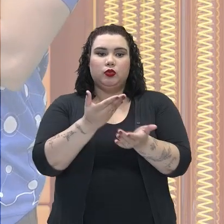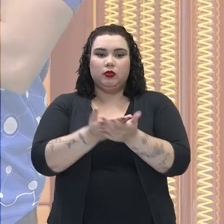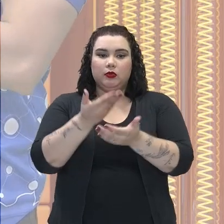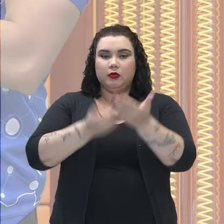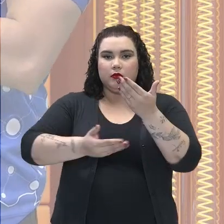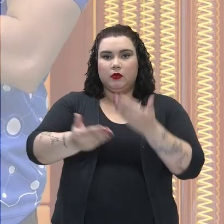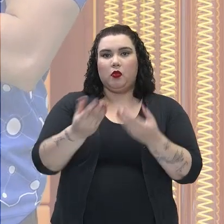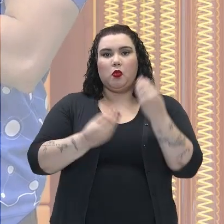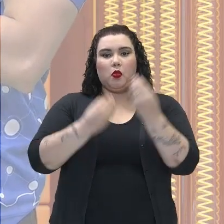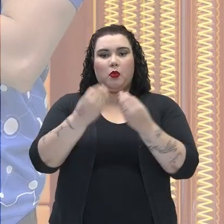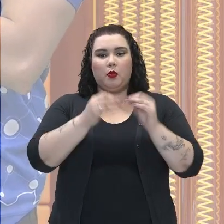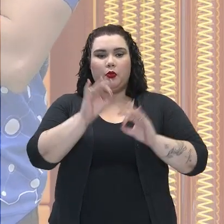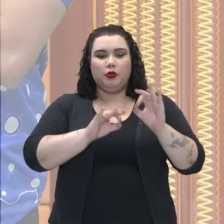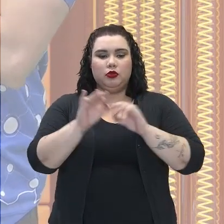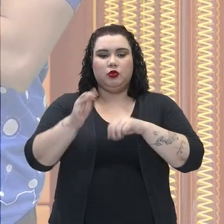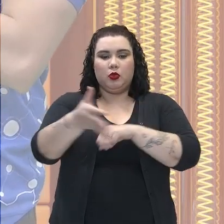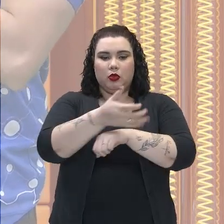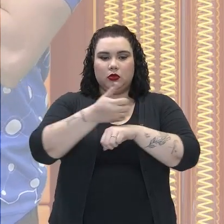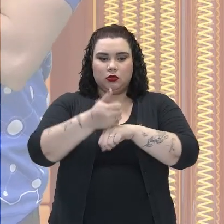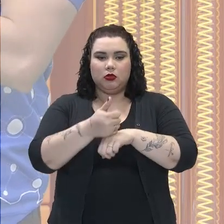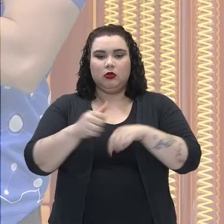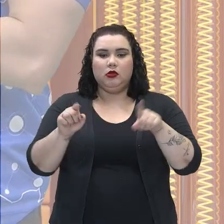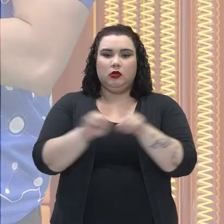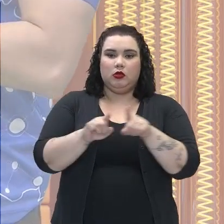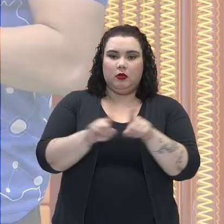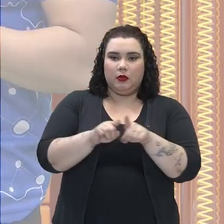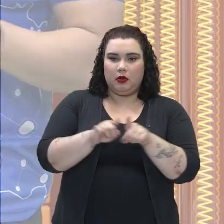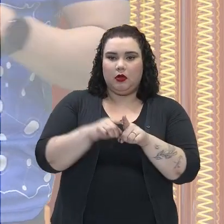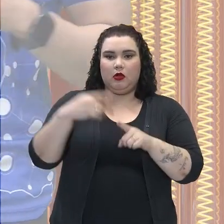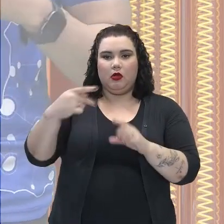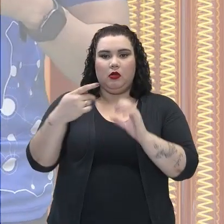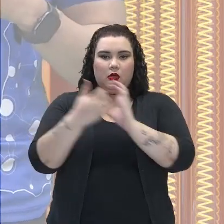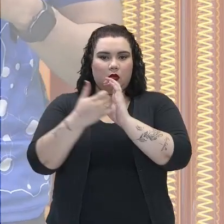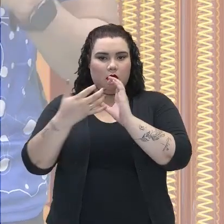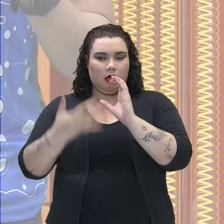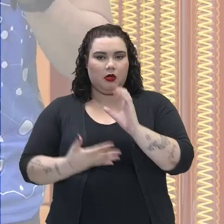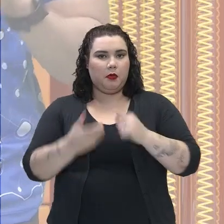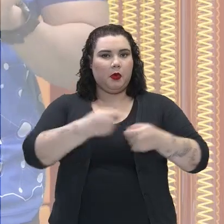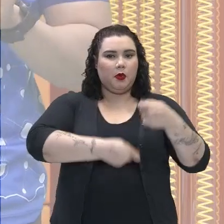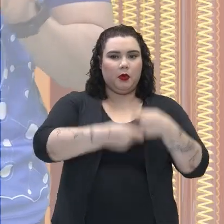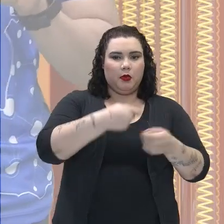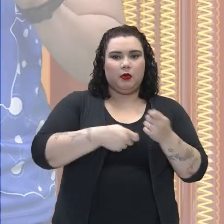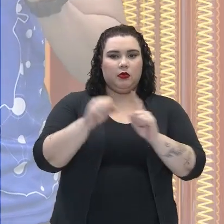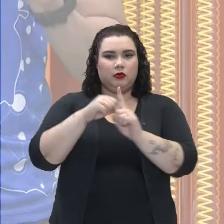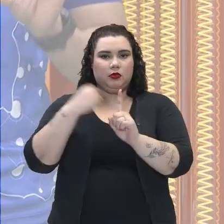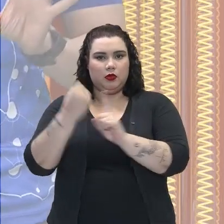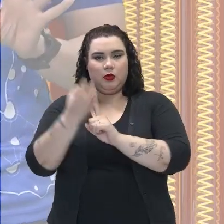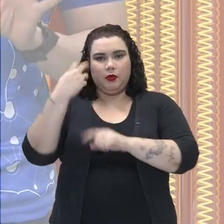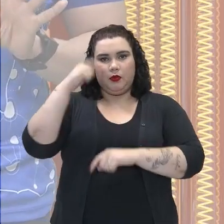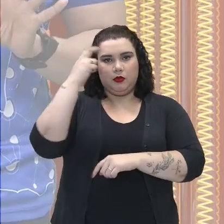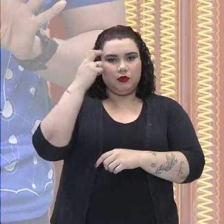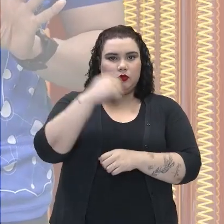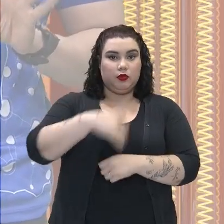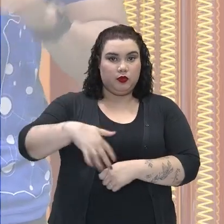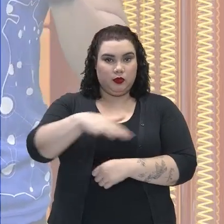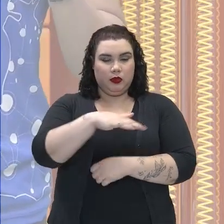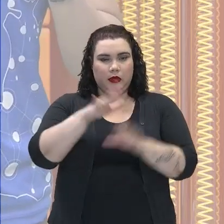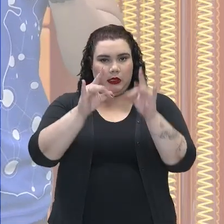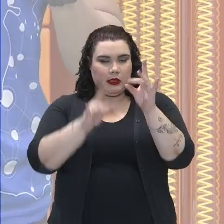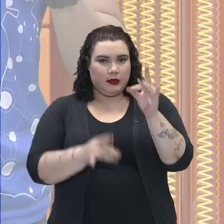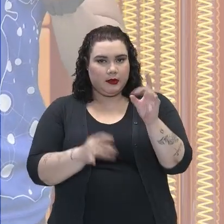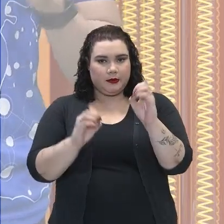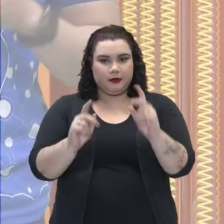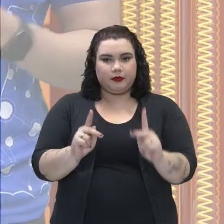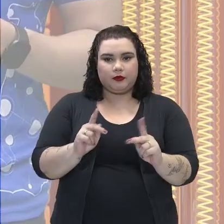como foi o processo de colonização, bem como ali as suas características econômicas, sociais, culturais de uma forma geral, certo?